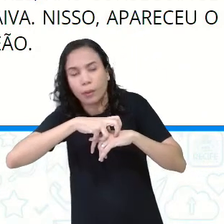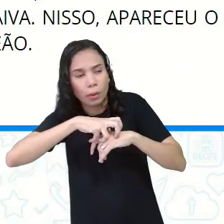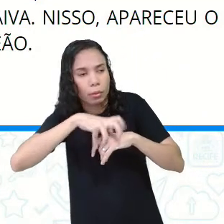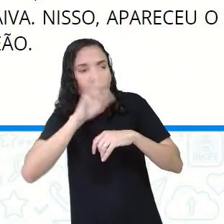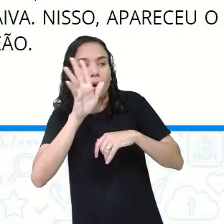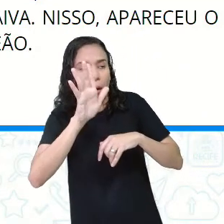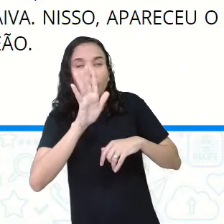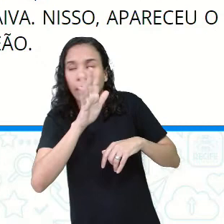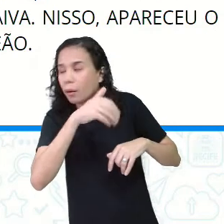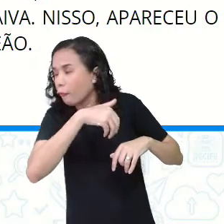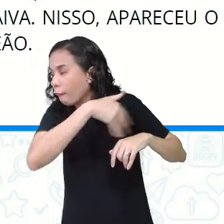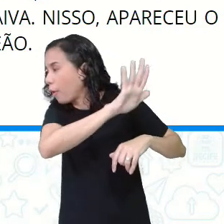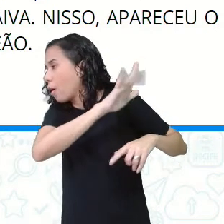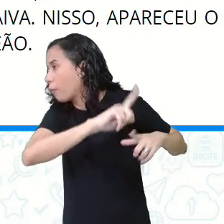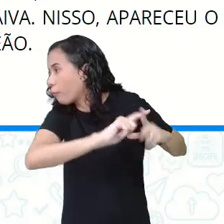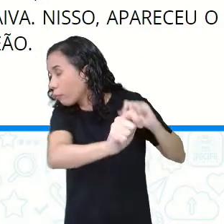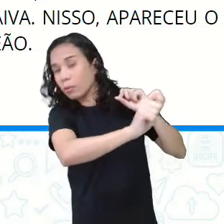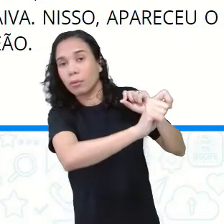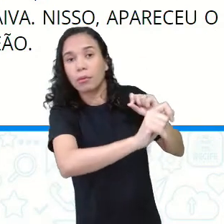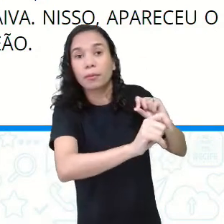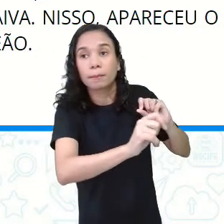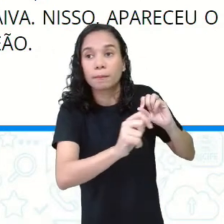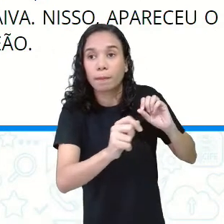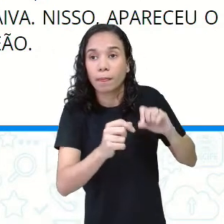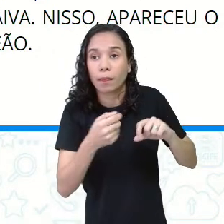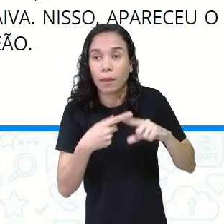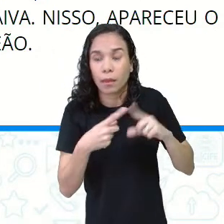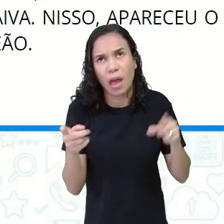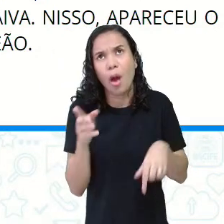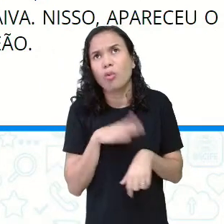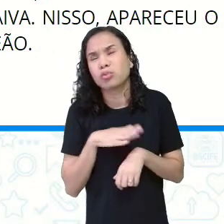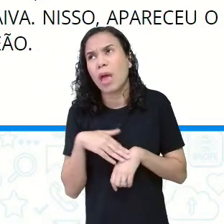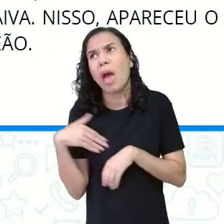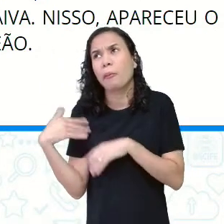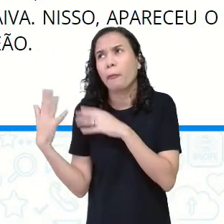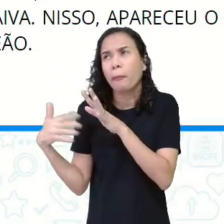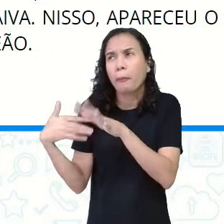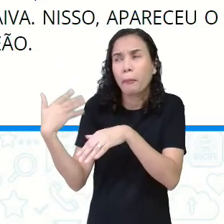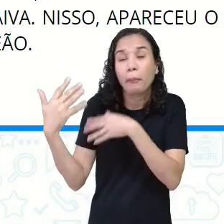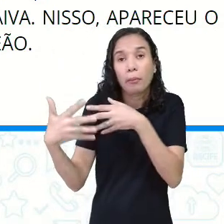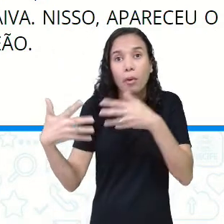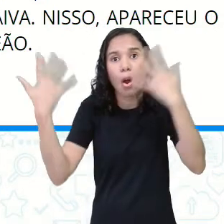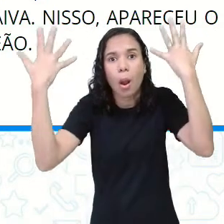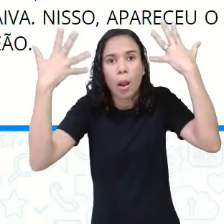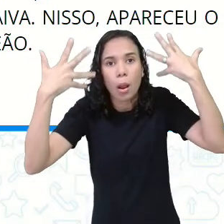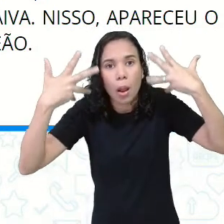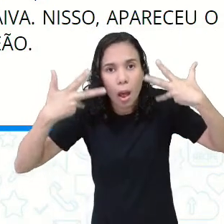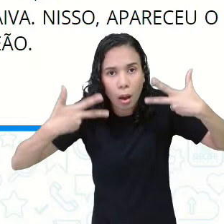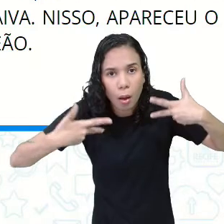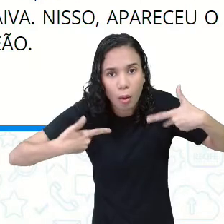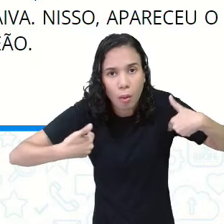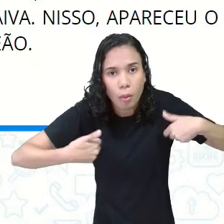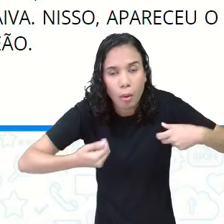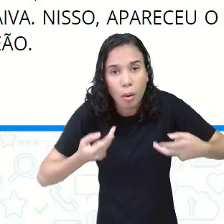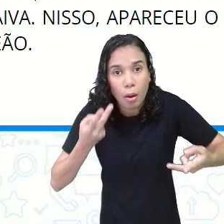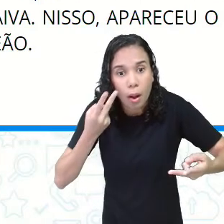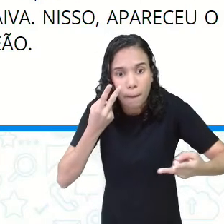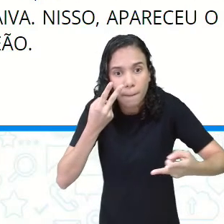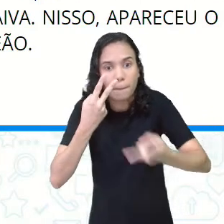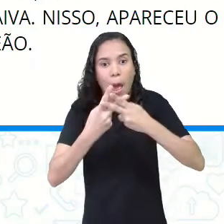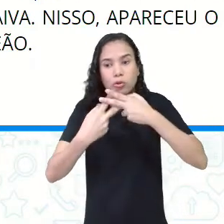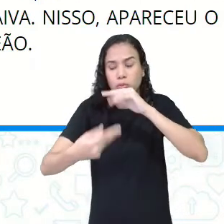e deixou que fosse embora. Algum tempo depois, o leão ficou preso na rede de